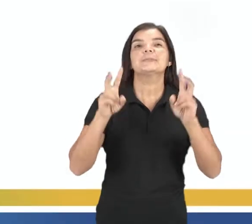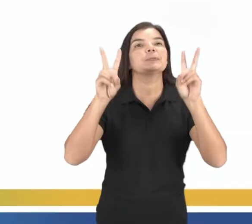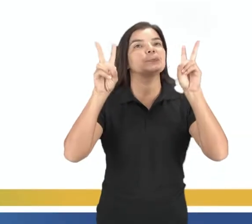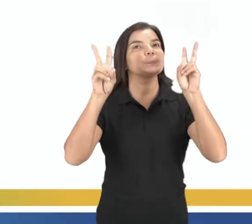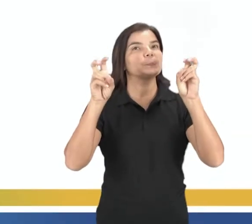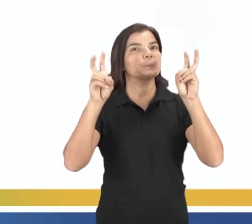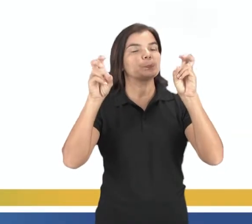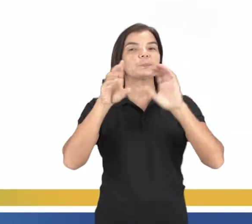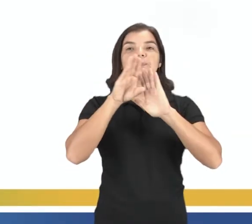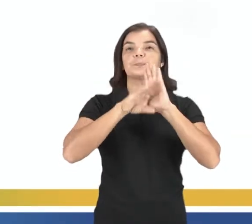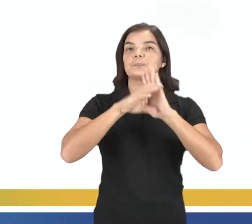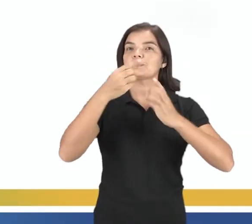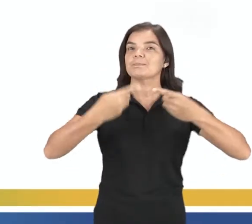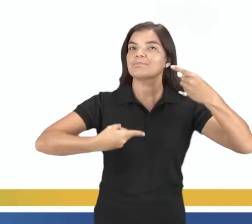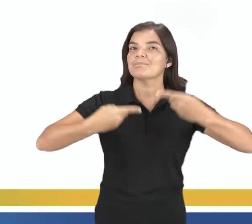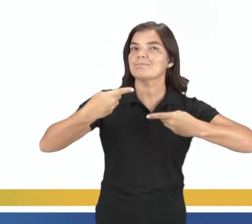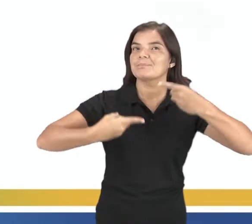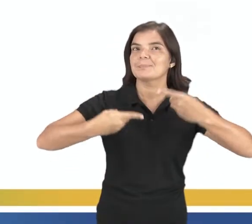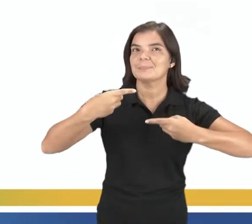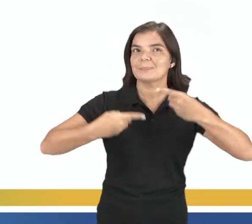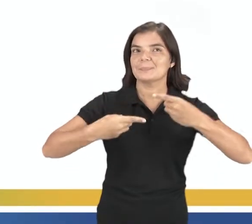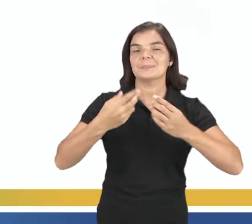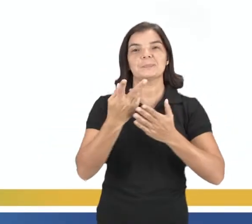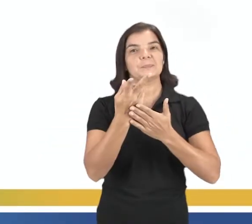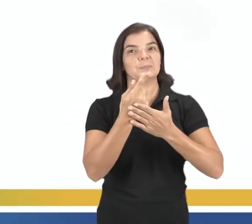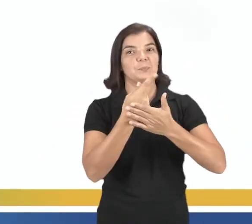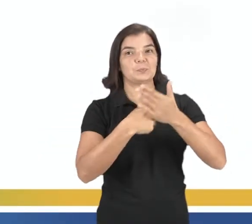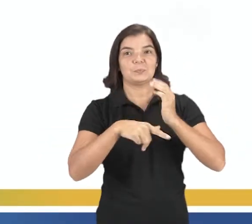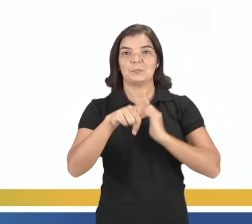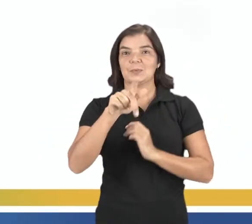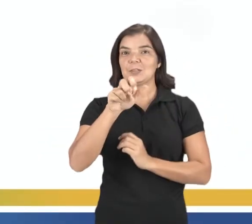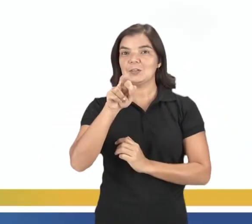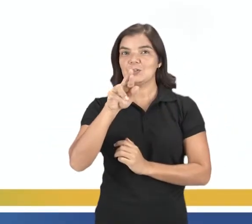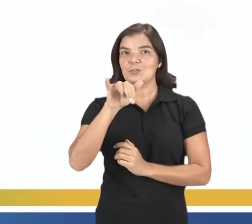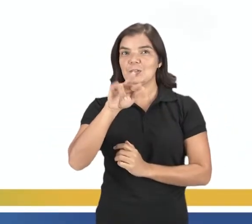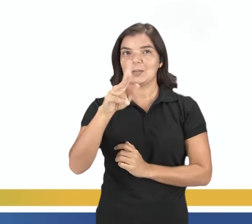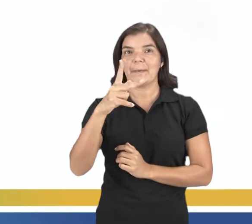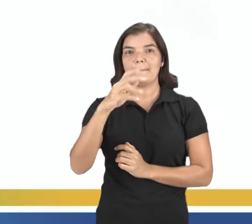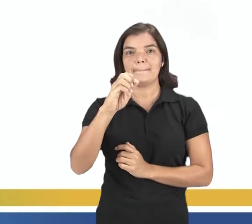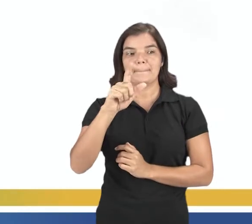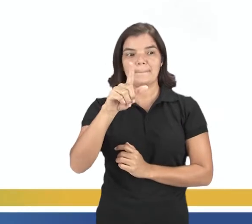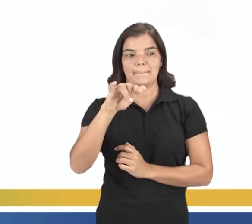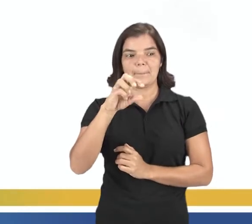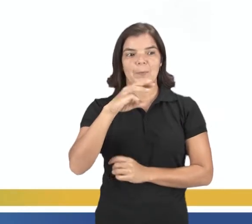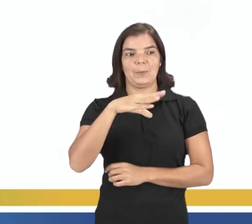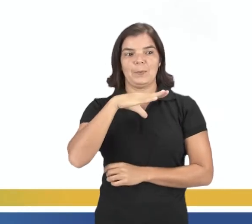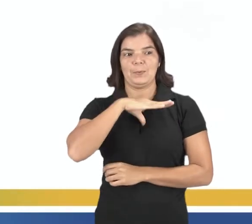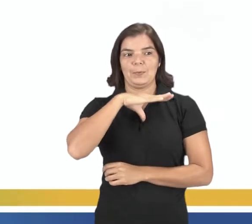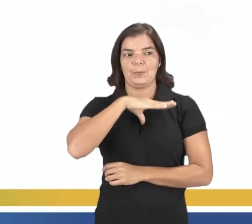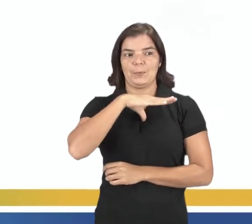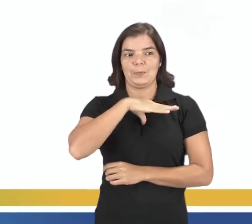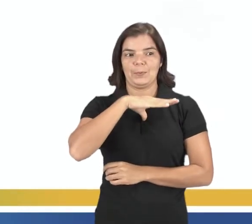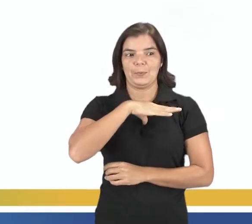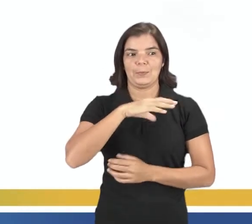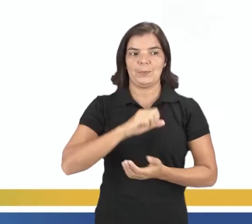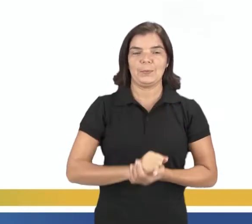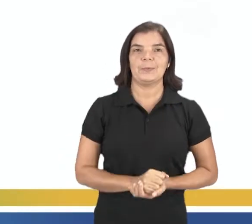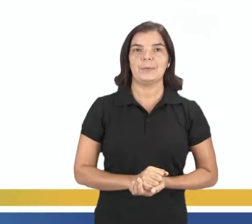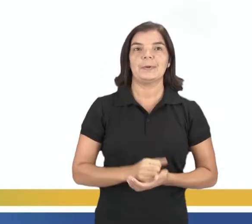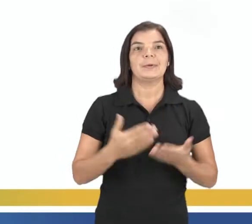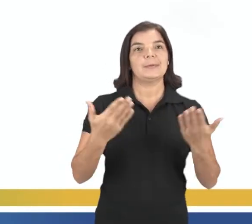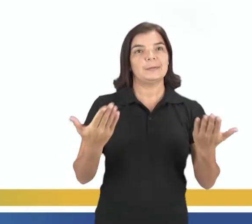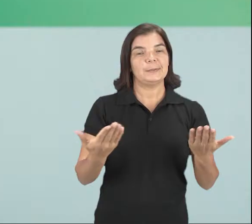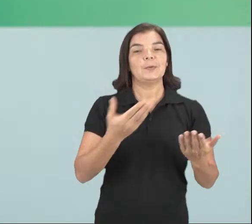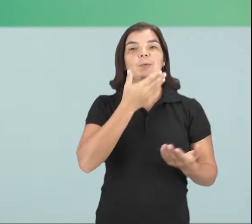do conceito de política, arte de gerir a polis. E o conceito aristotélico, o